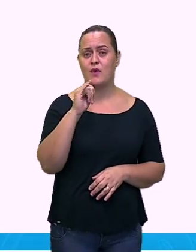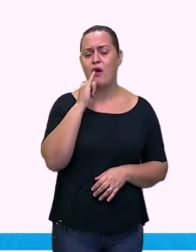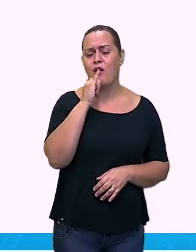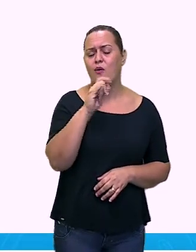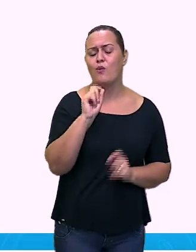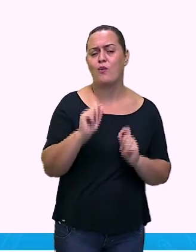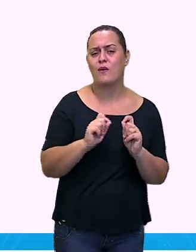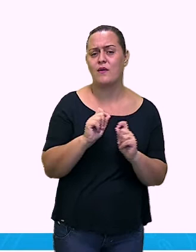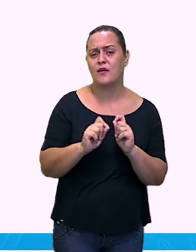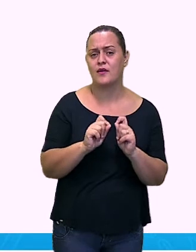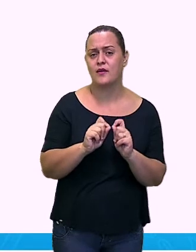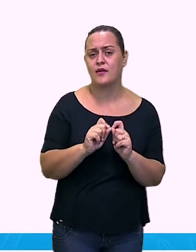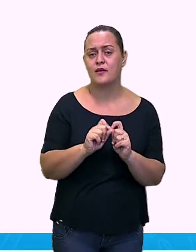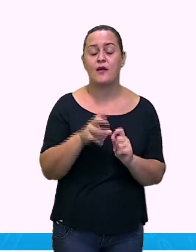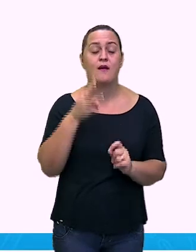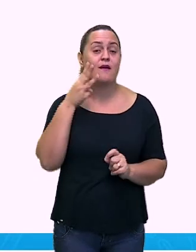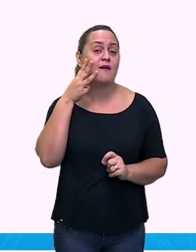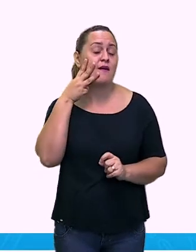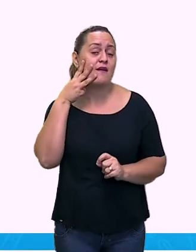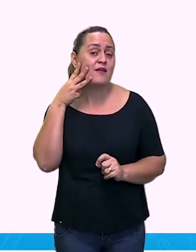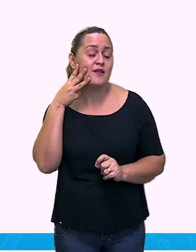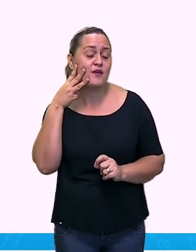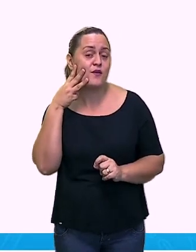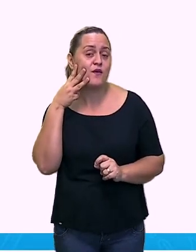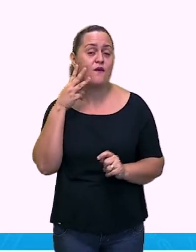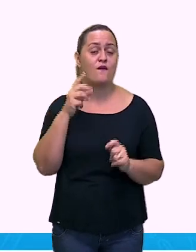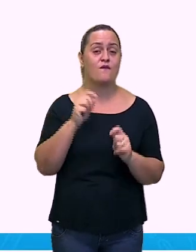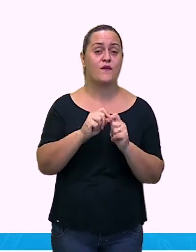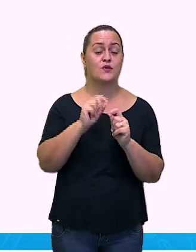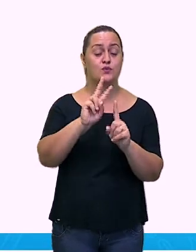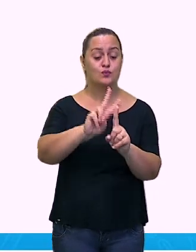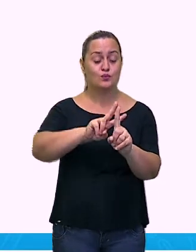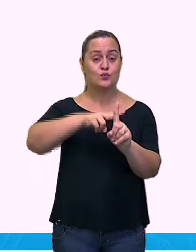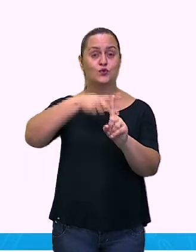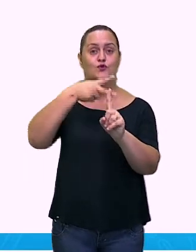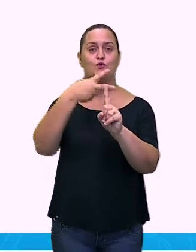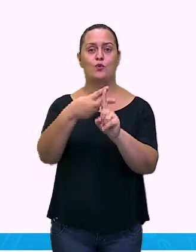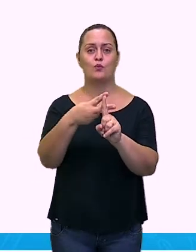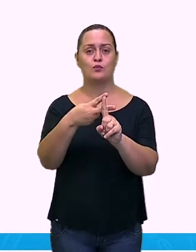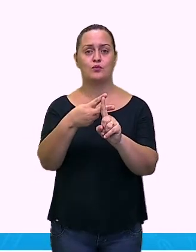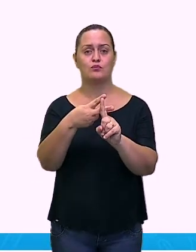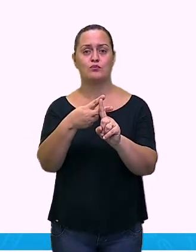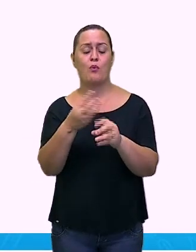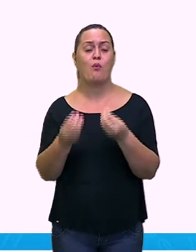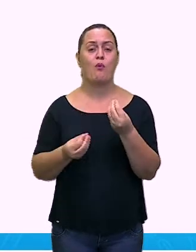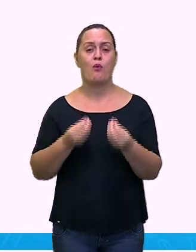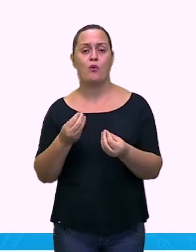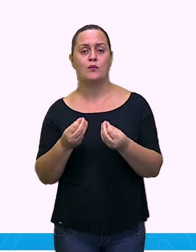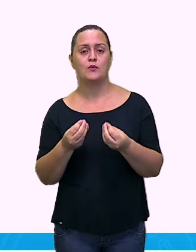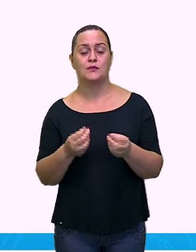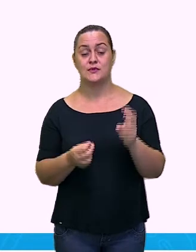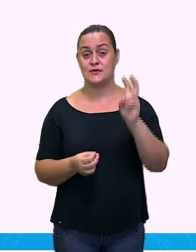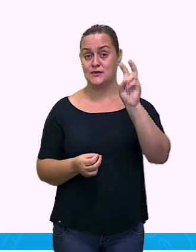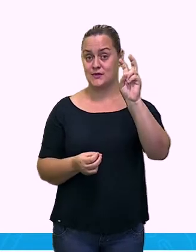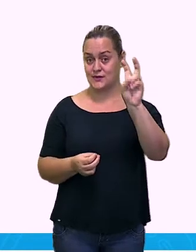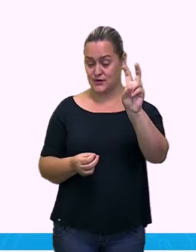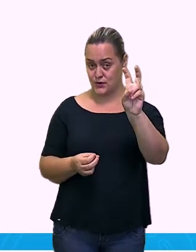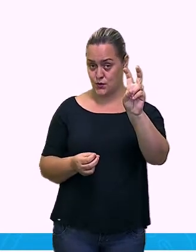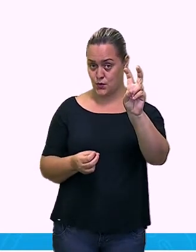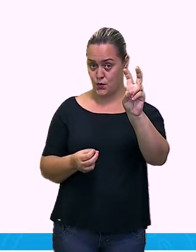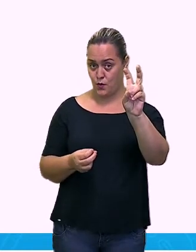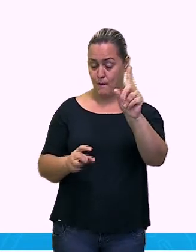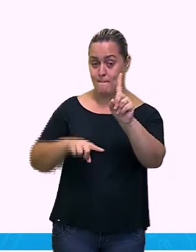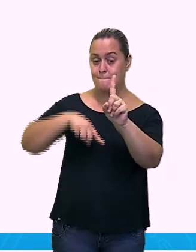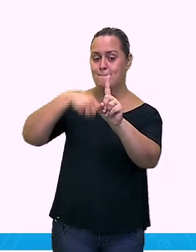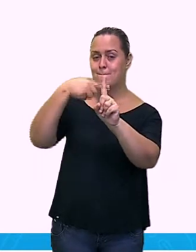eu tenho que somar os cinco mais cinco porque eu cinco é a quantidade de gols que o